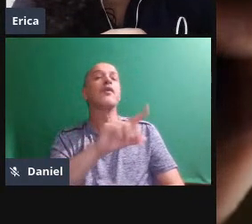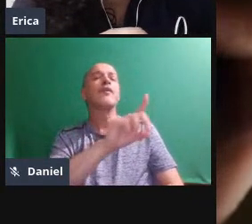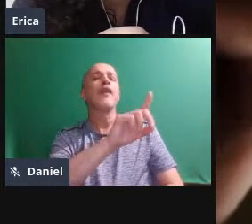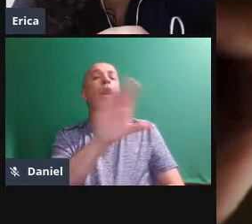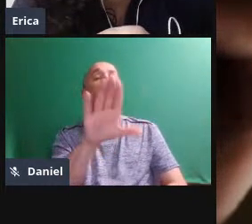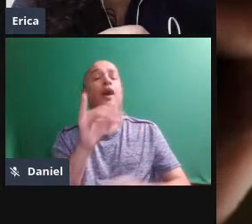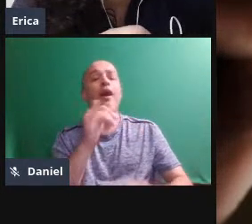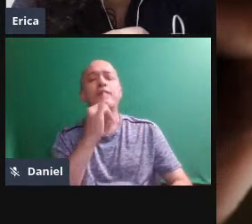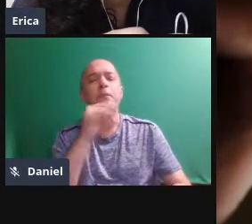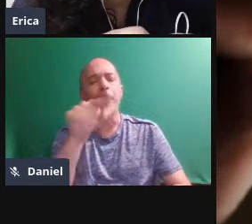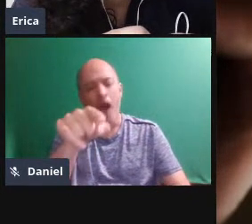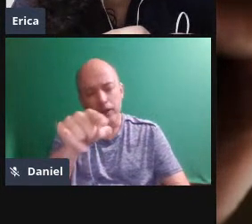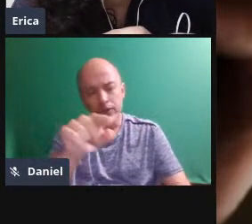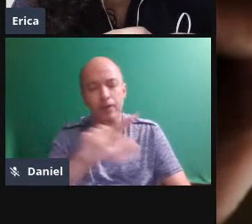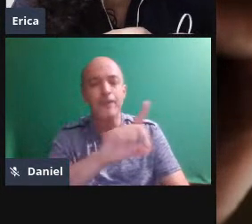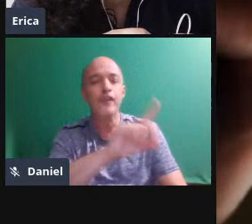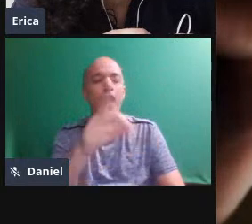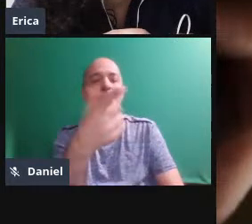Surdos.